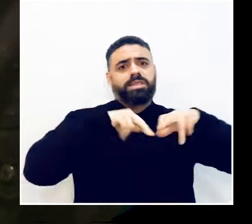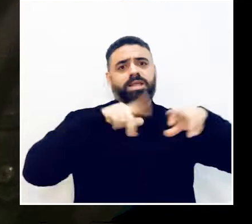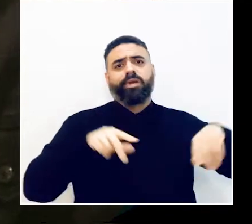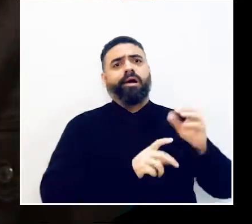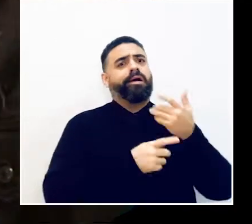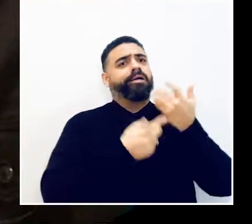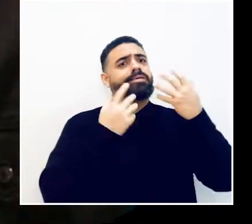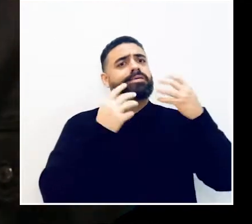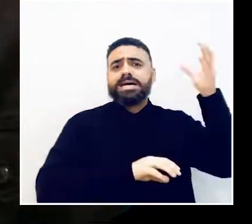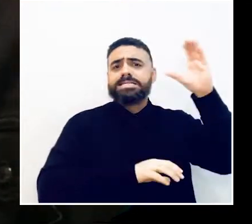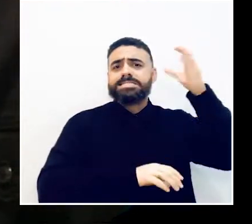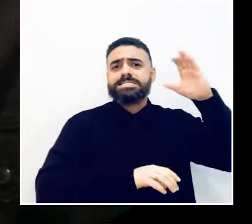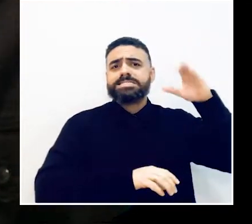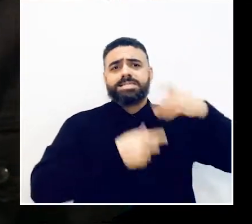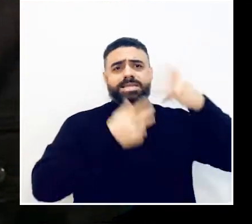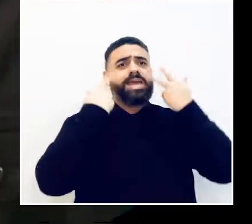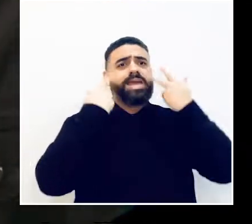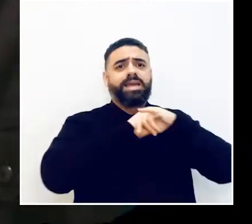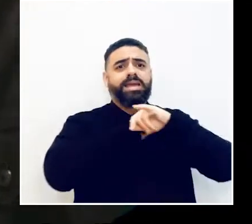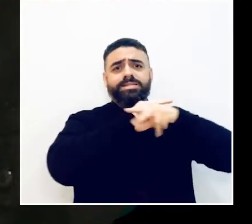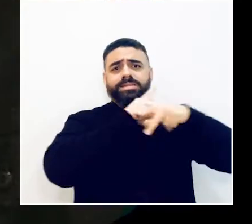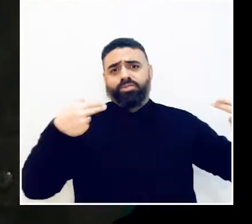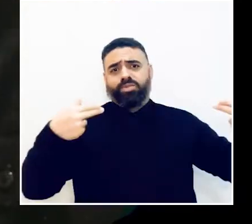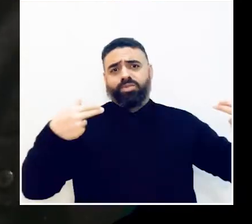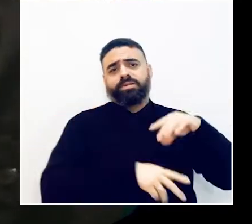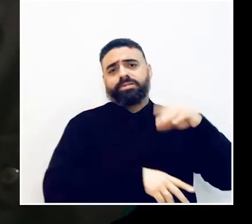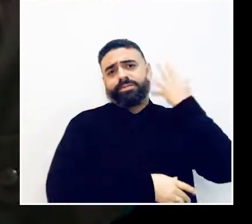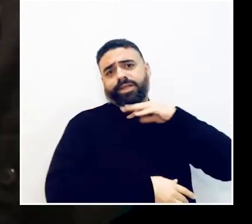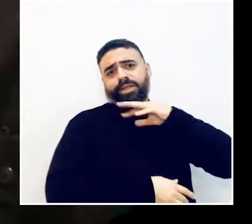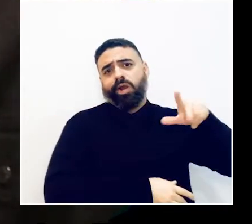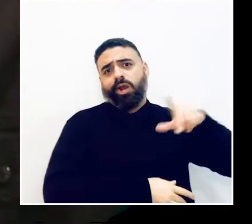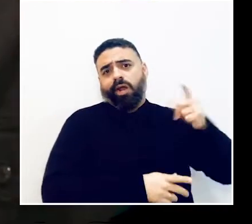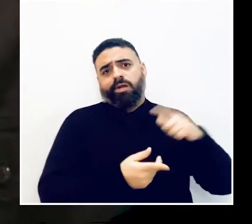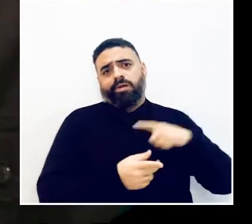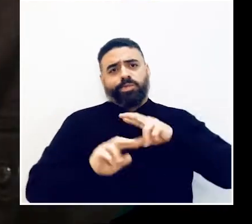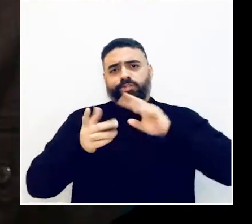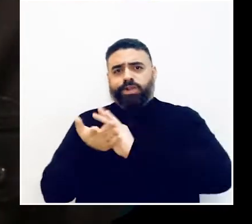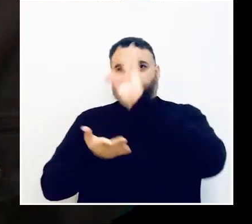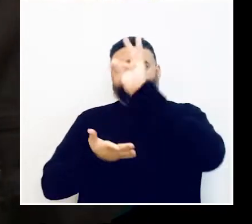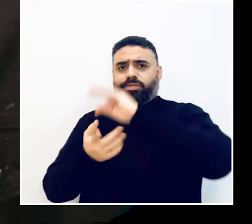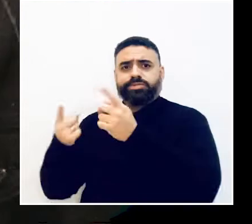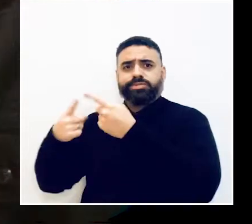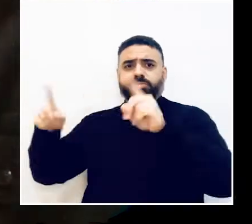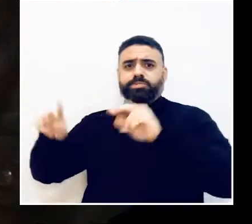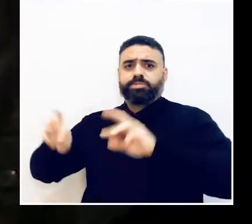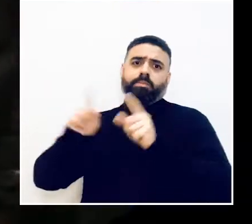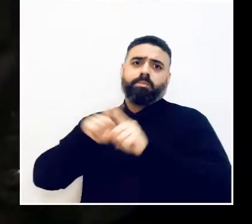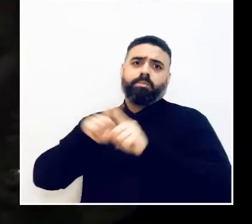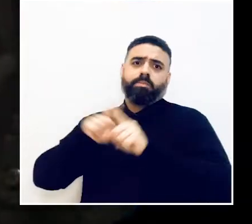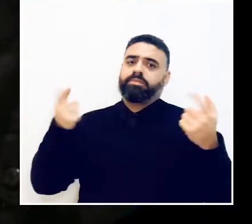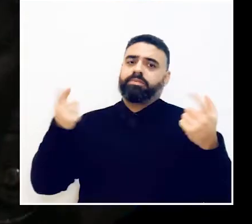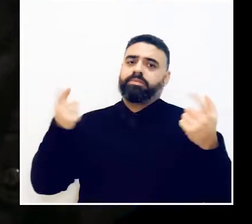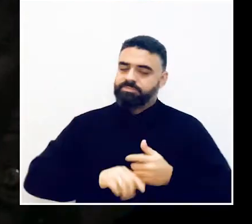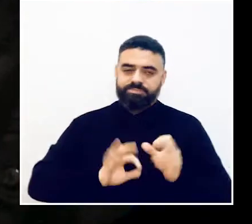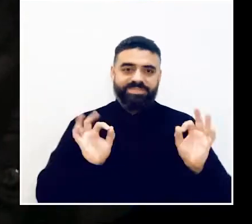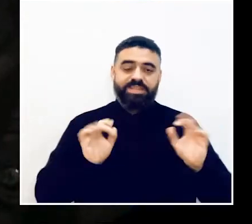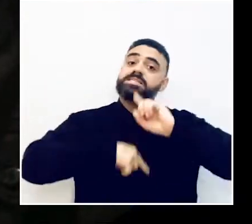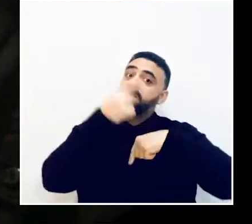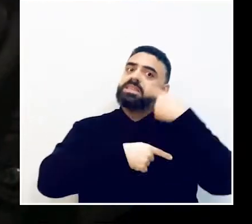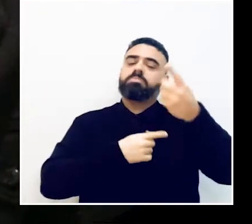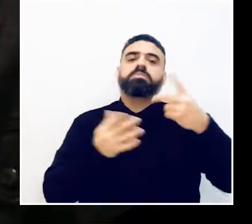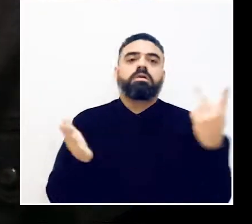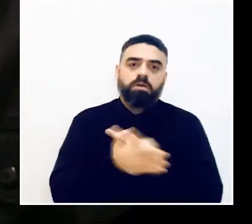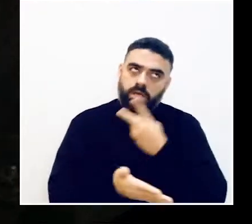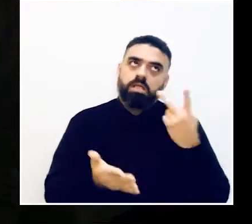uma área de faculdade totalmente diferente, de teologia e totalmente diferente de música. Fui na área de ciências naturais e tal. E